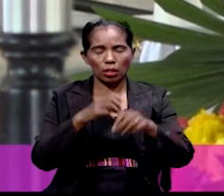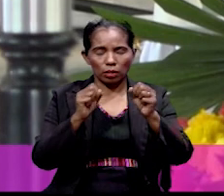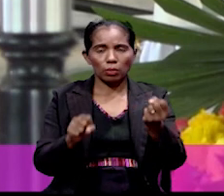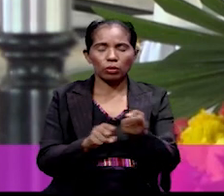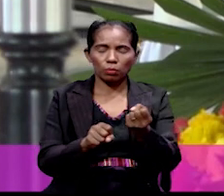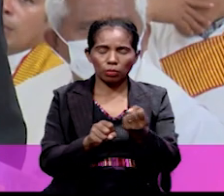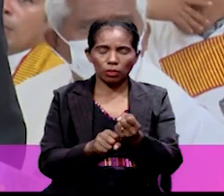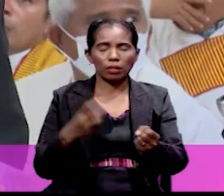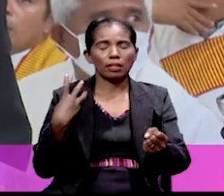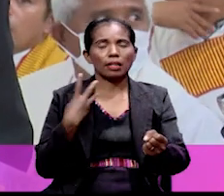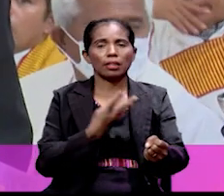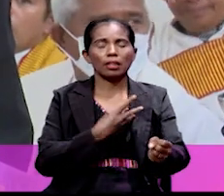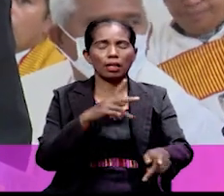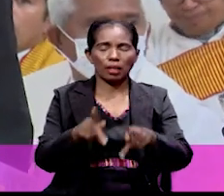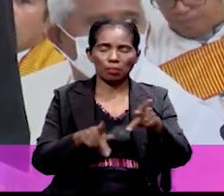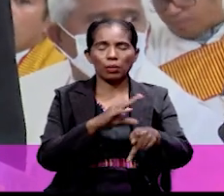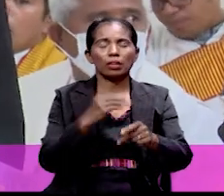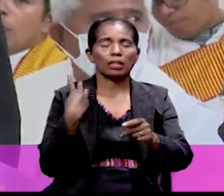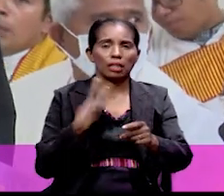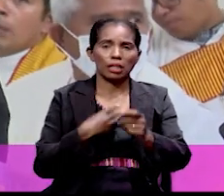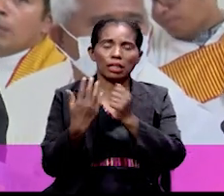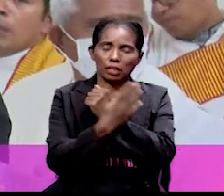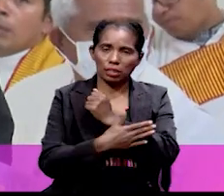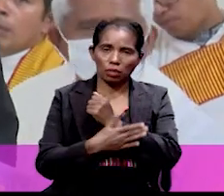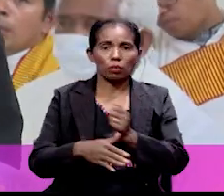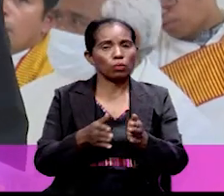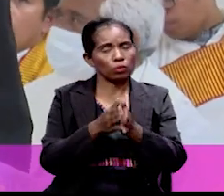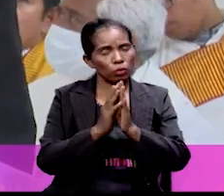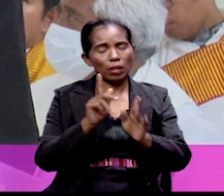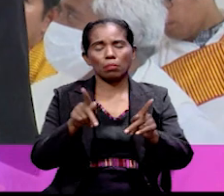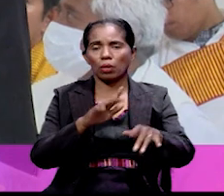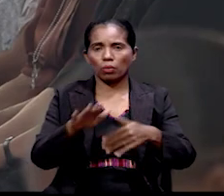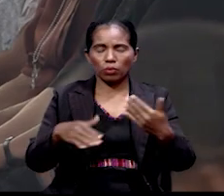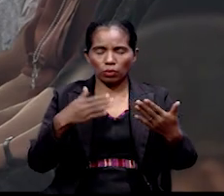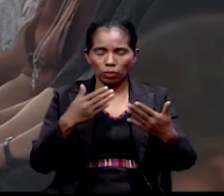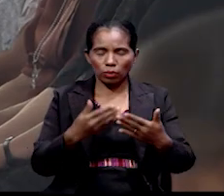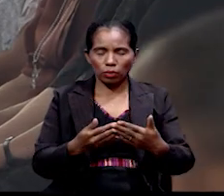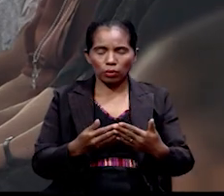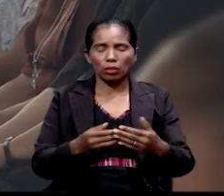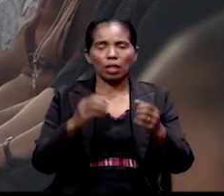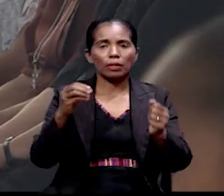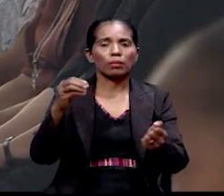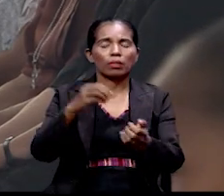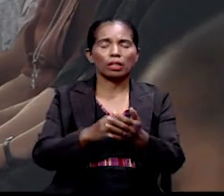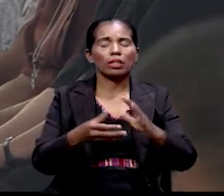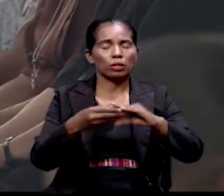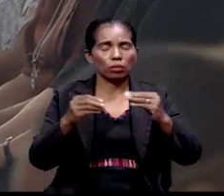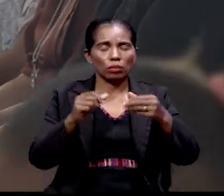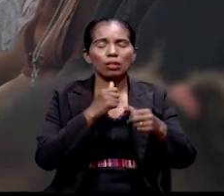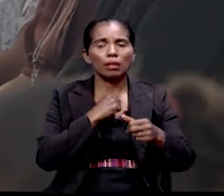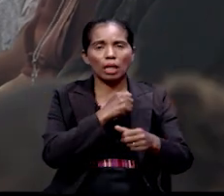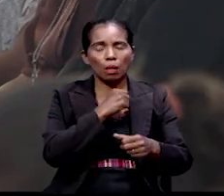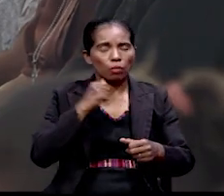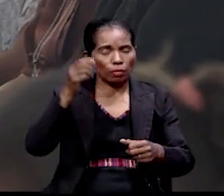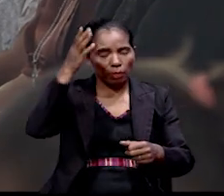no raio. Líder resistência nem russo Batimurong Hotu ato recorda vida tomak Matebian Dom Basílio nian nebe dedica ona ba